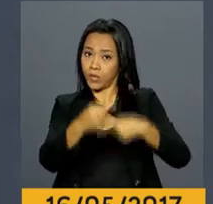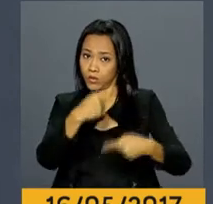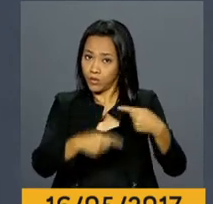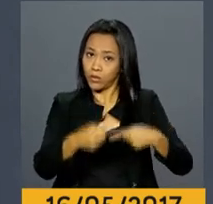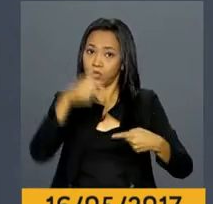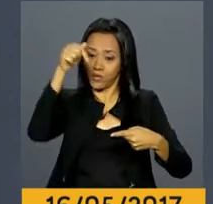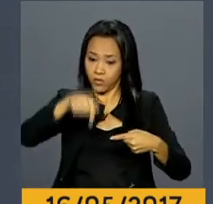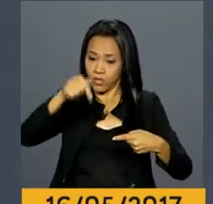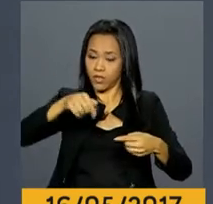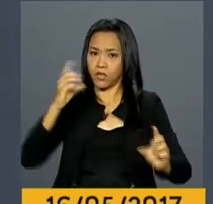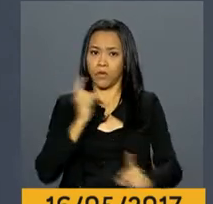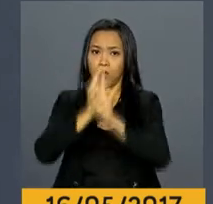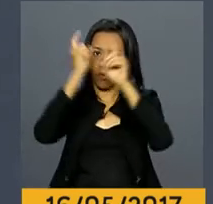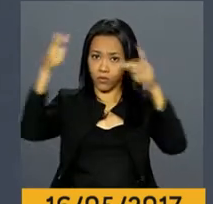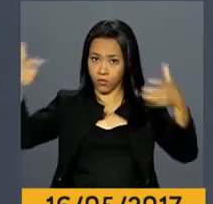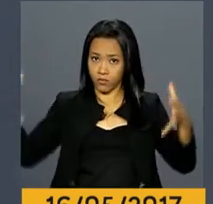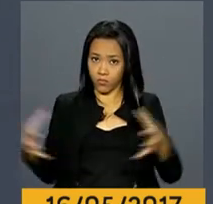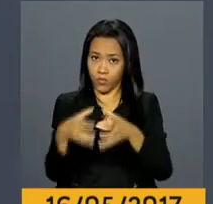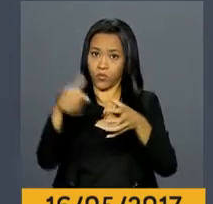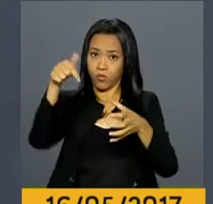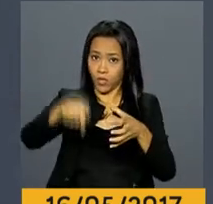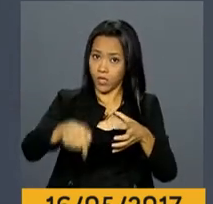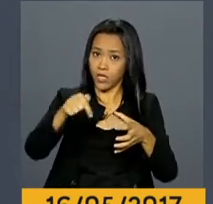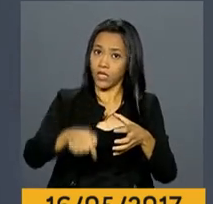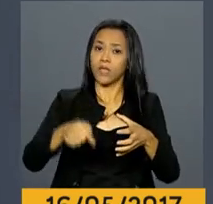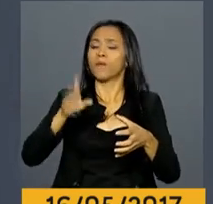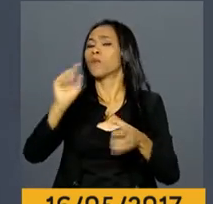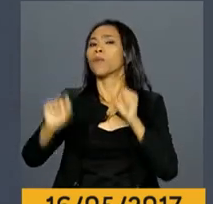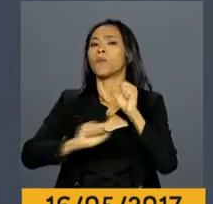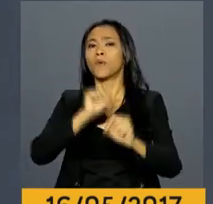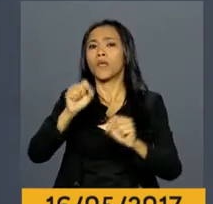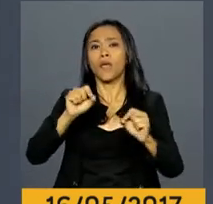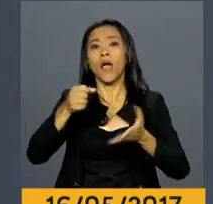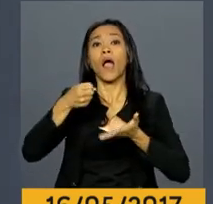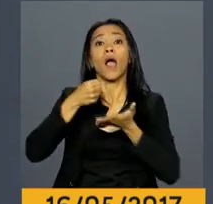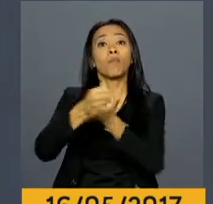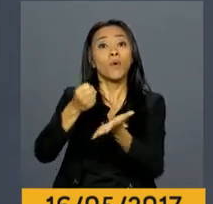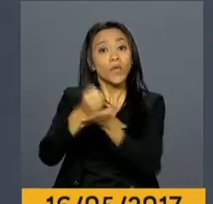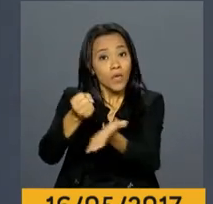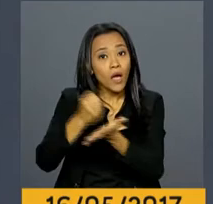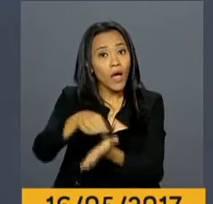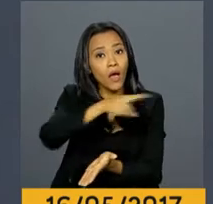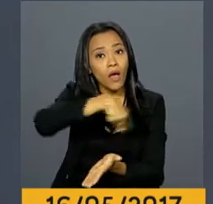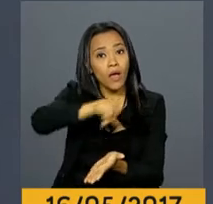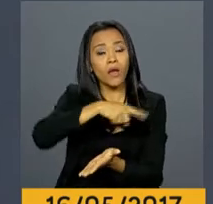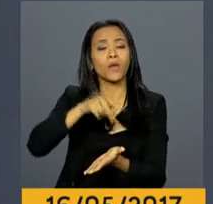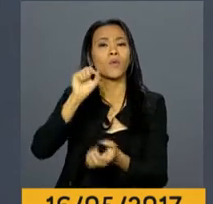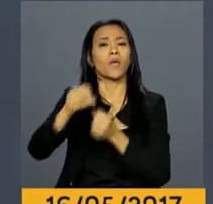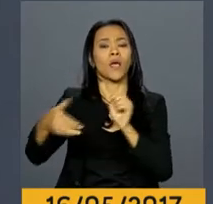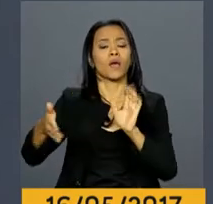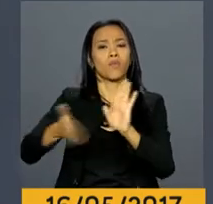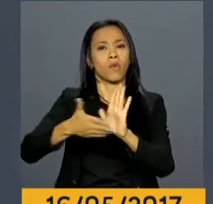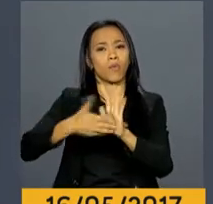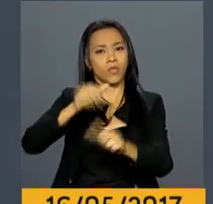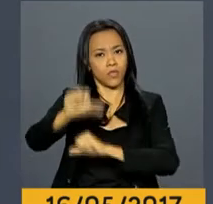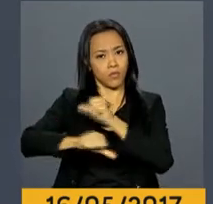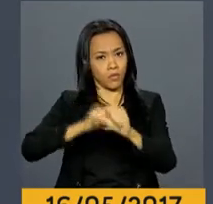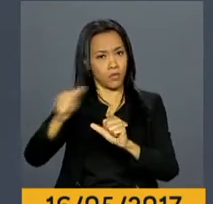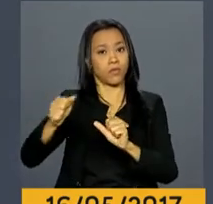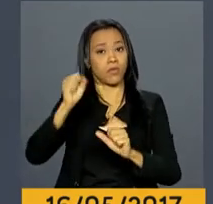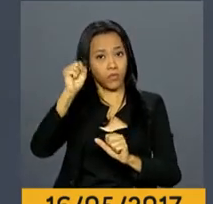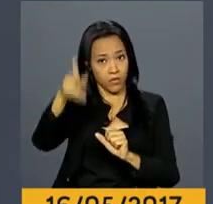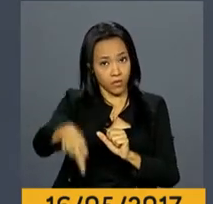desta confederação, decretou o apoio à Previdência Social, à reforma da Previdência. Então, digo